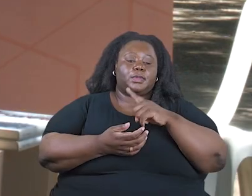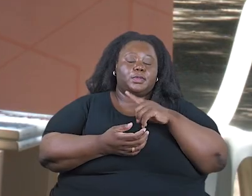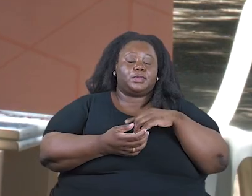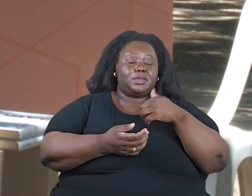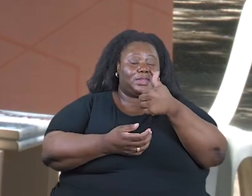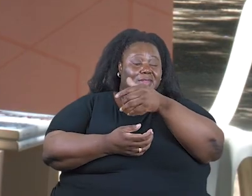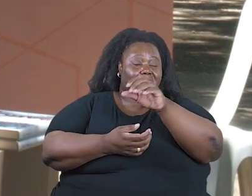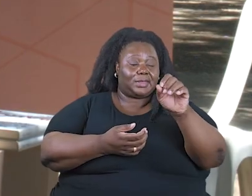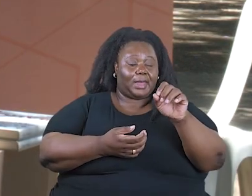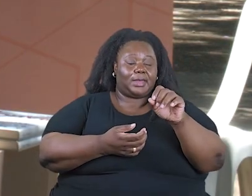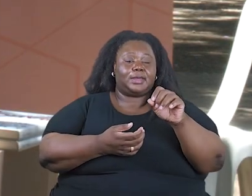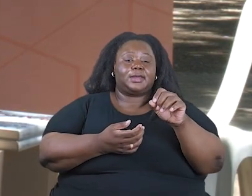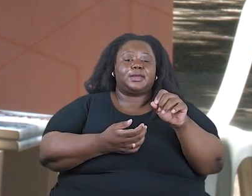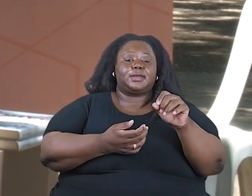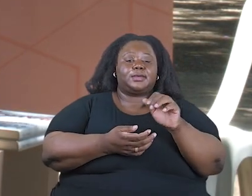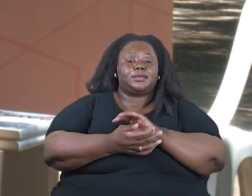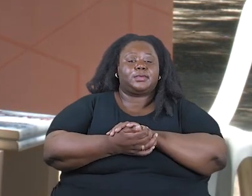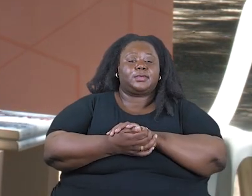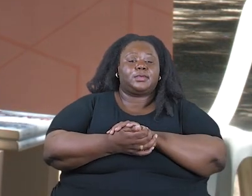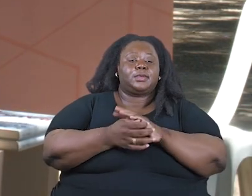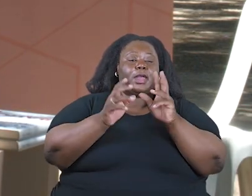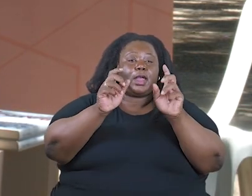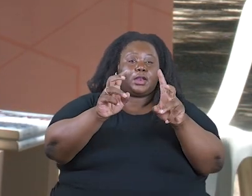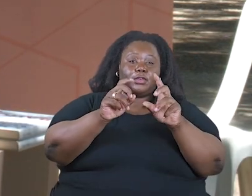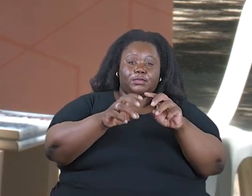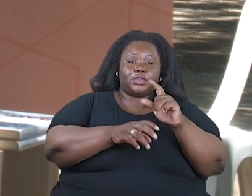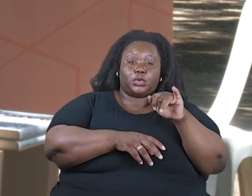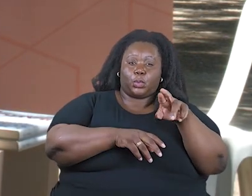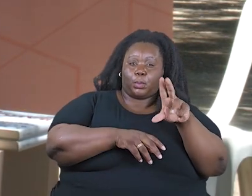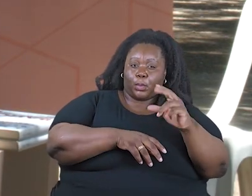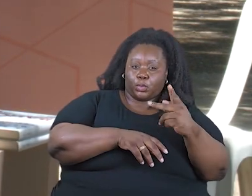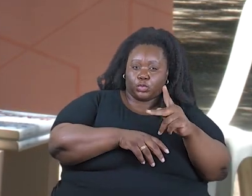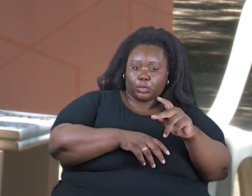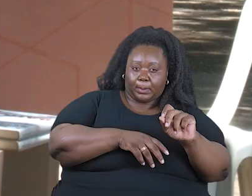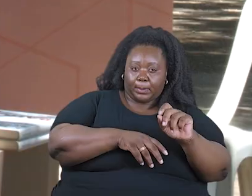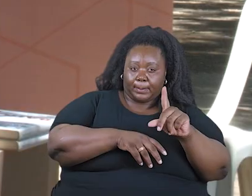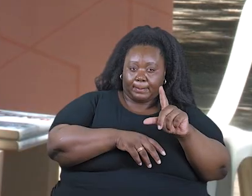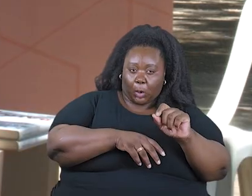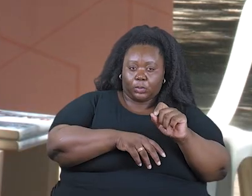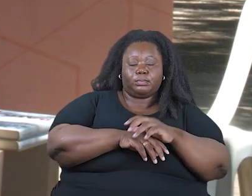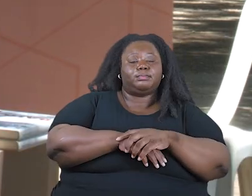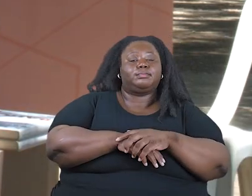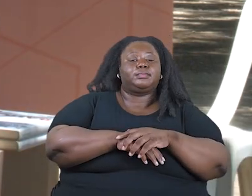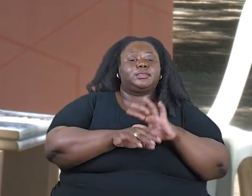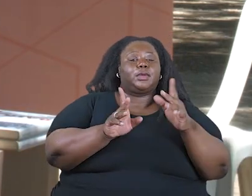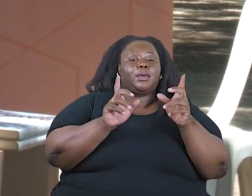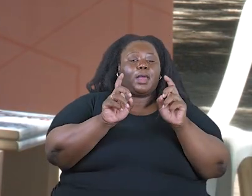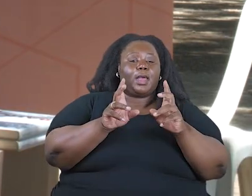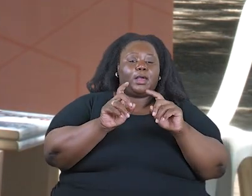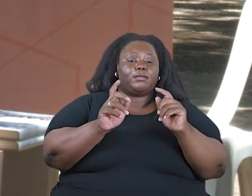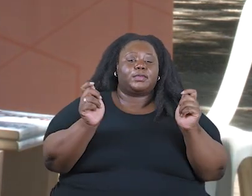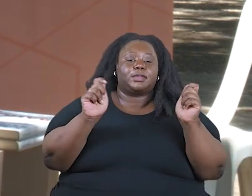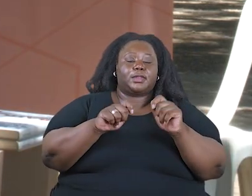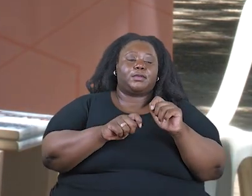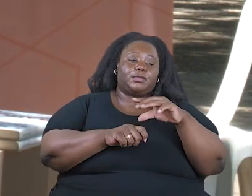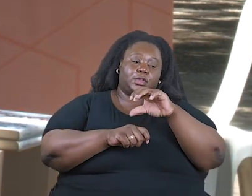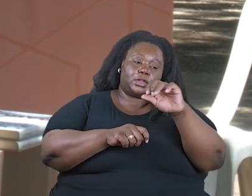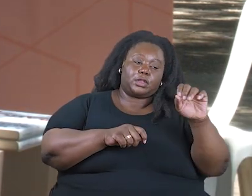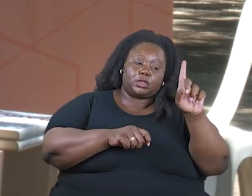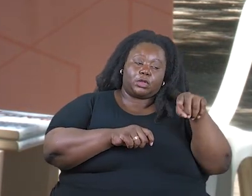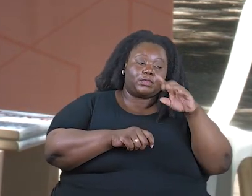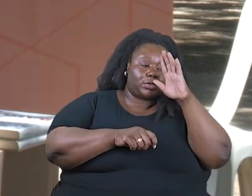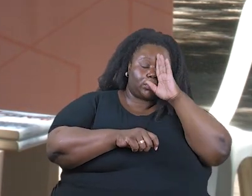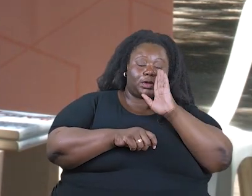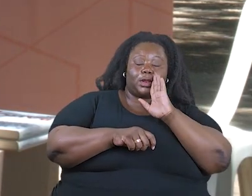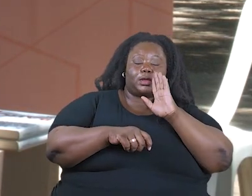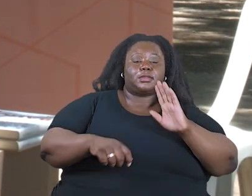100 exemplares que eram comercializados com um múltiplo. E aí a venda desses 100 garantia que os outros 900